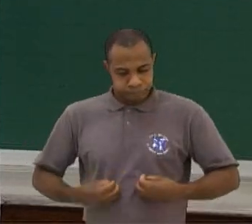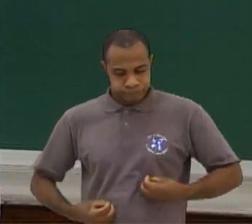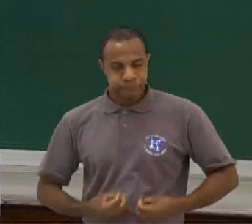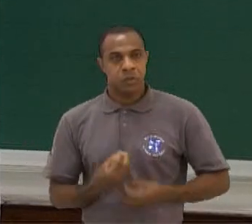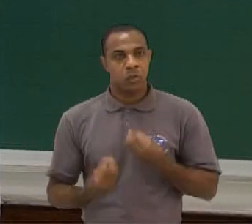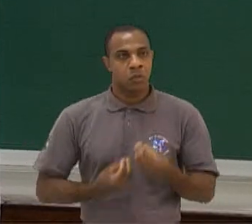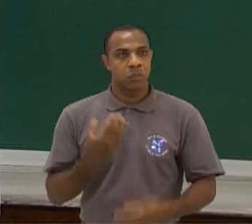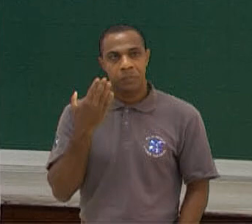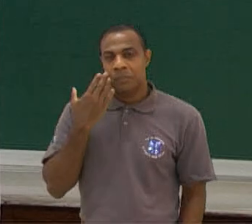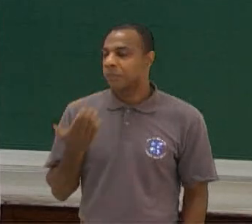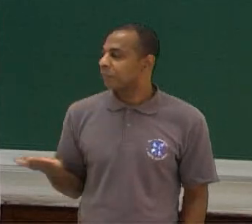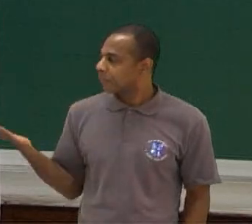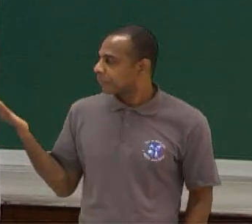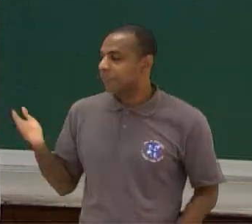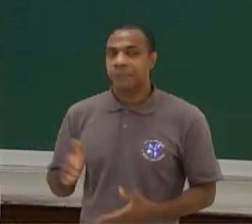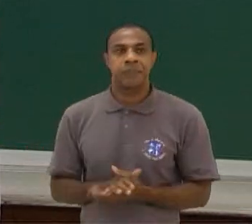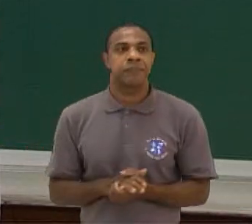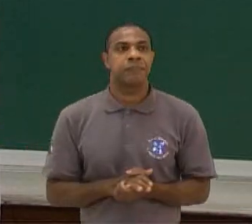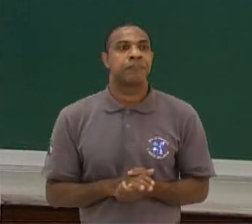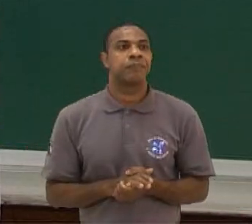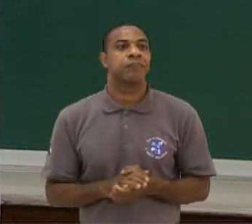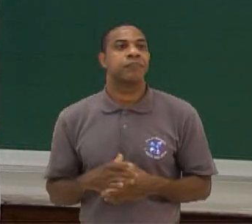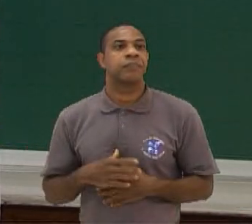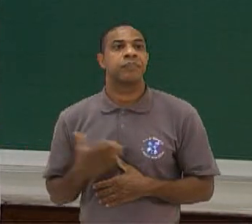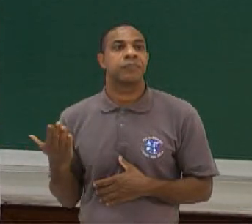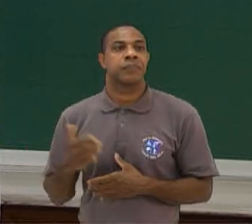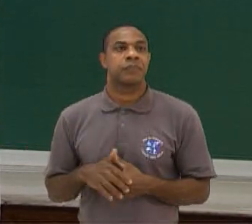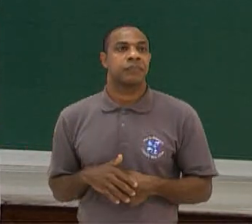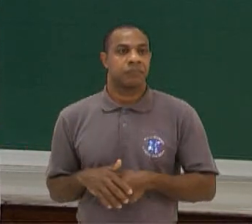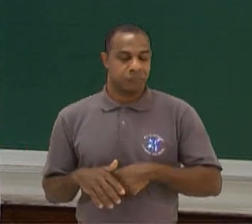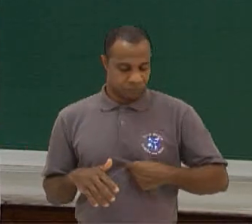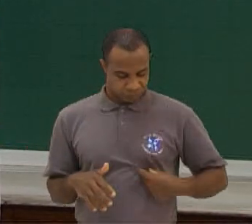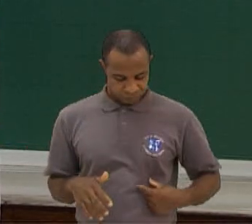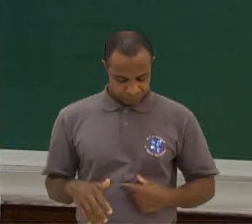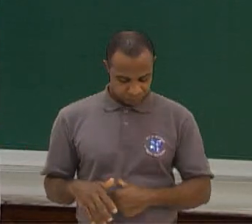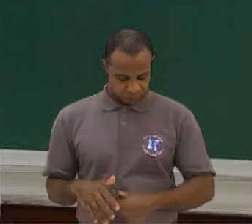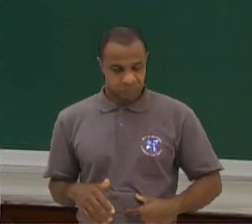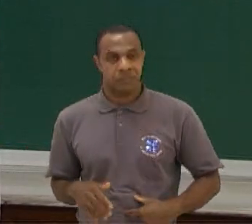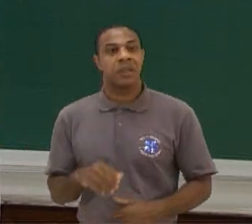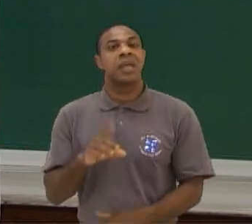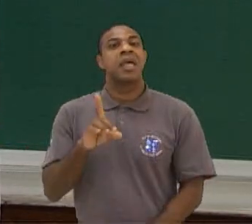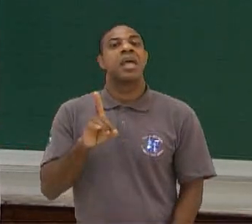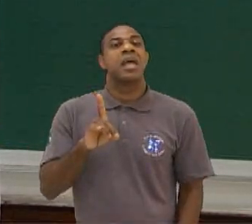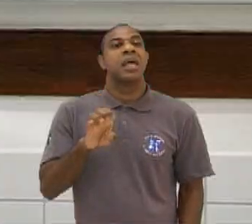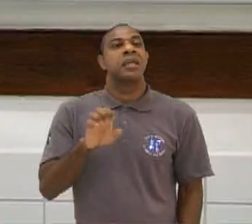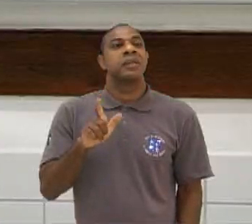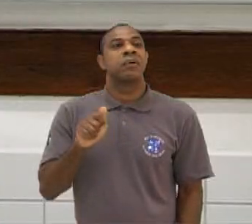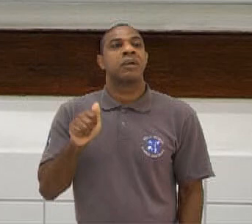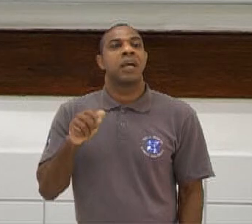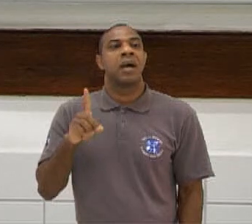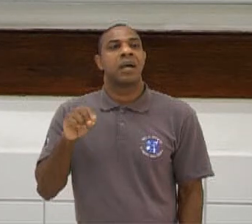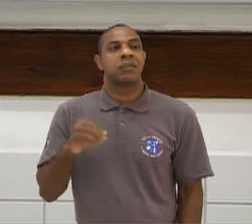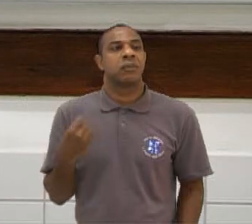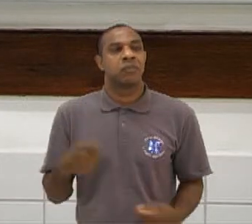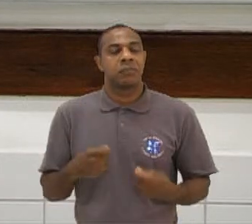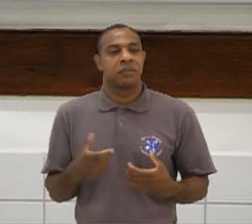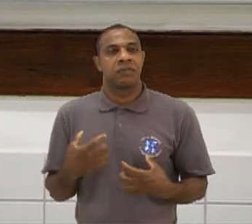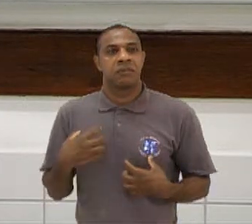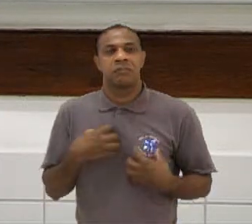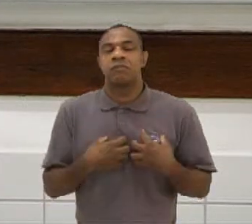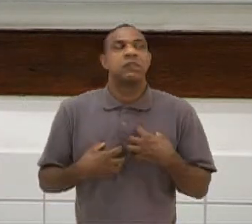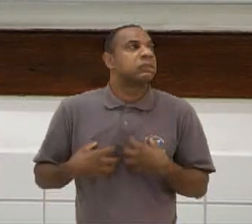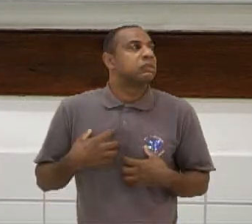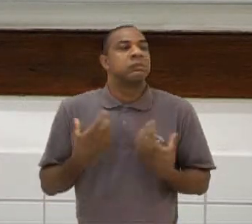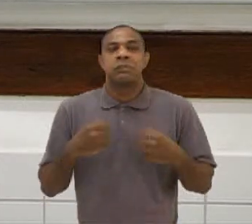Então, prosseguindo aqui, no intestino delgado, eu trouxe aqui uma tabelinha para vocês com algumas enzimas. Não precisa, pessoal, ficar doido, não